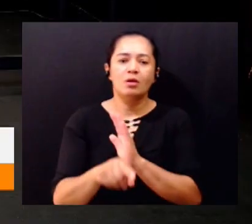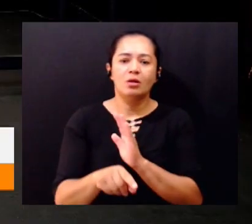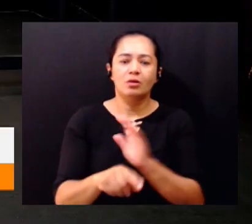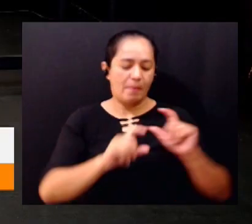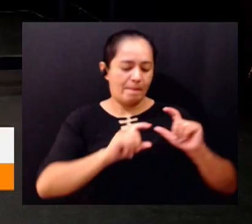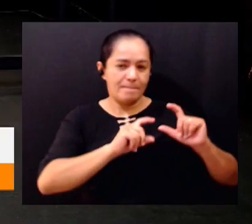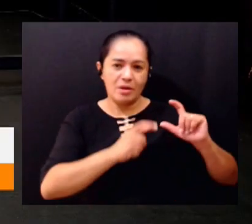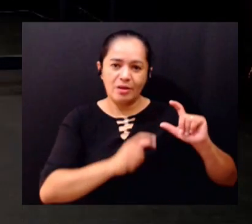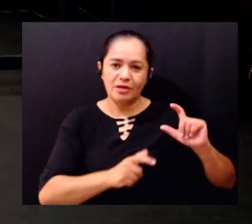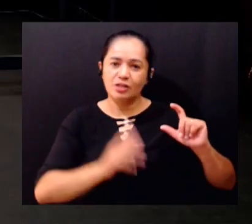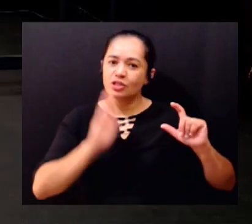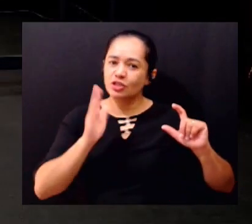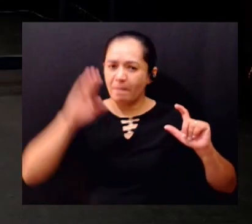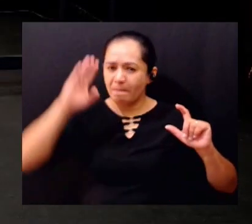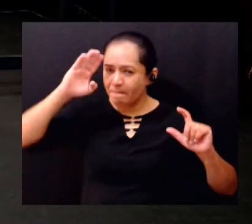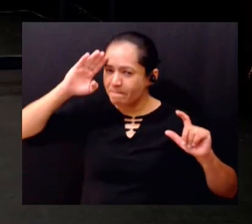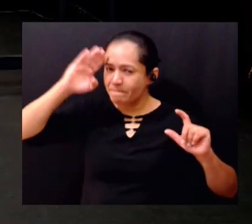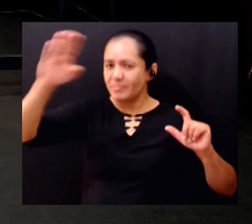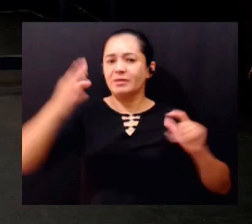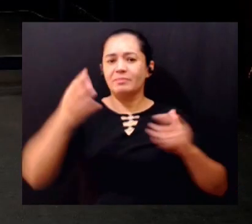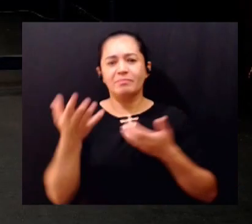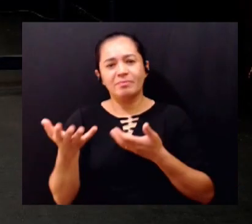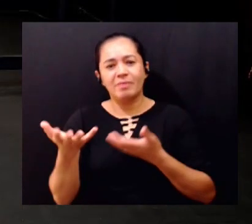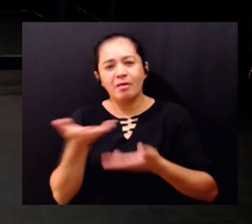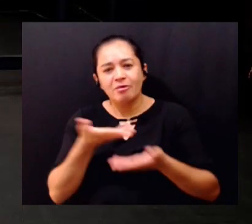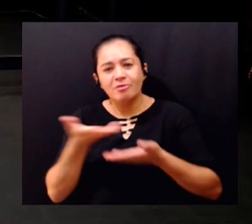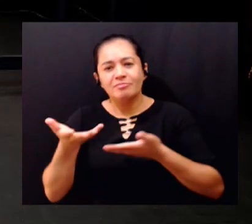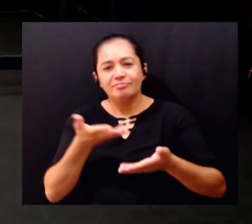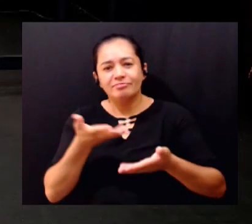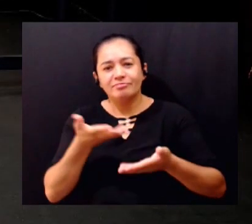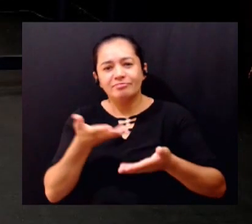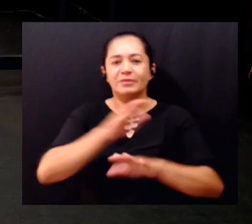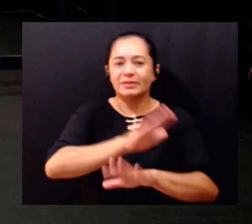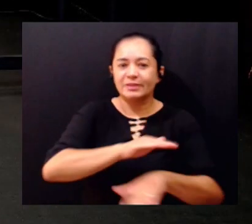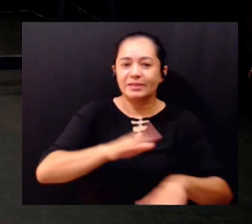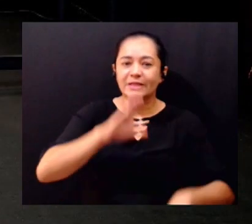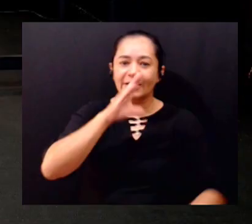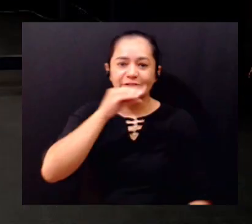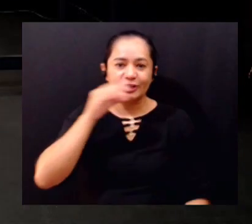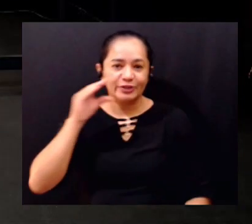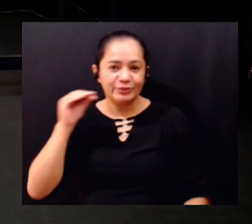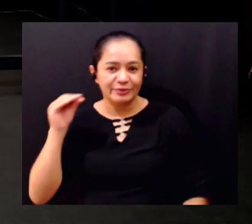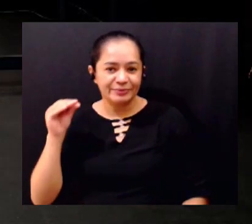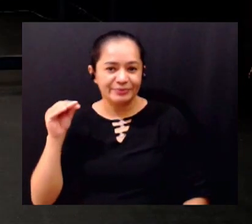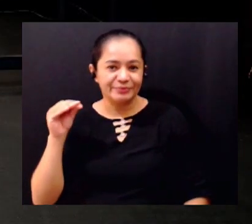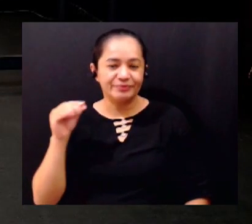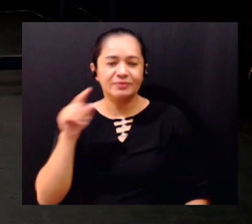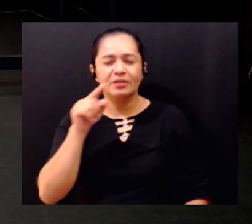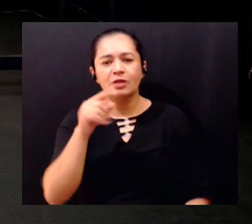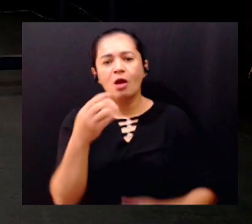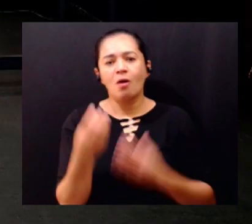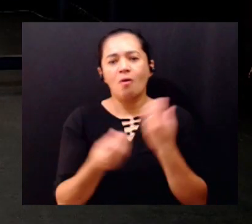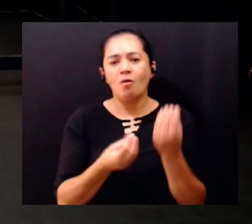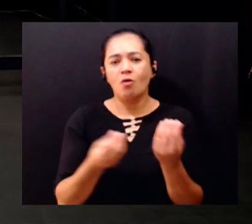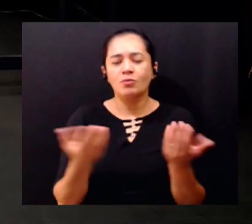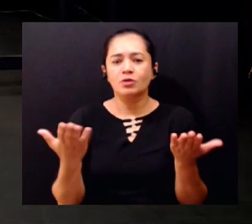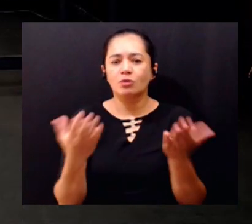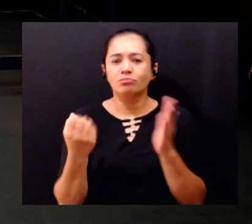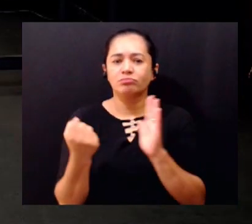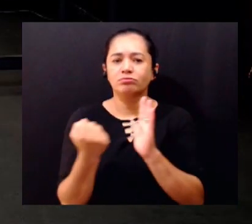meios de entretenimento das crianças e adolescentes. Você, Bira, como vê o impacto